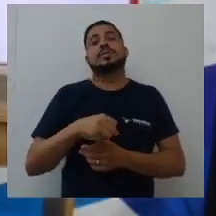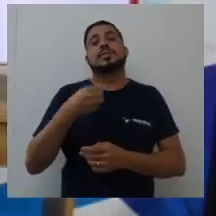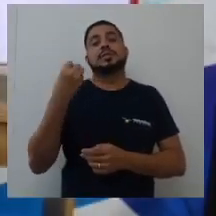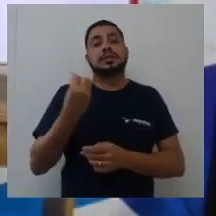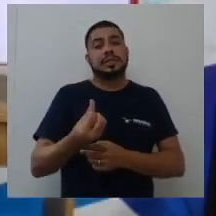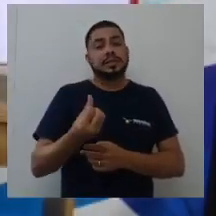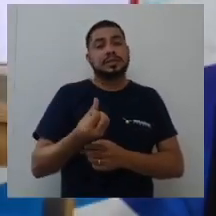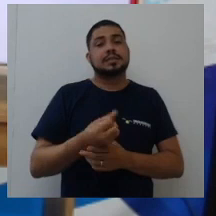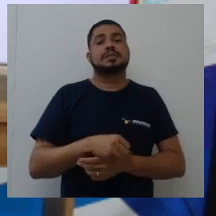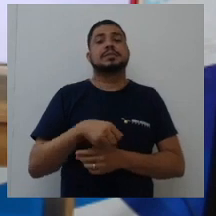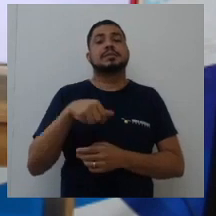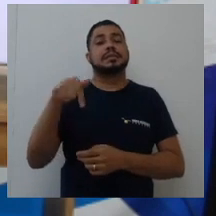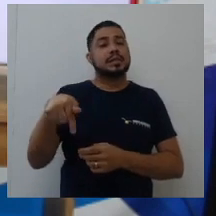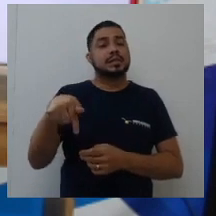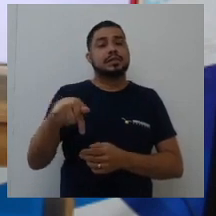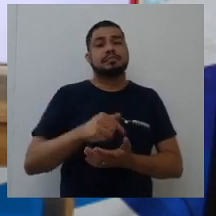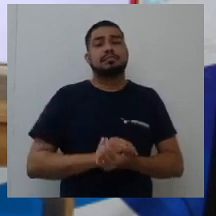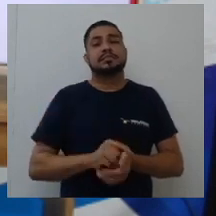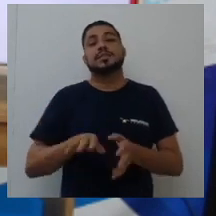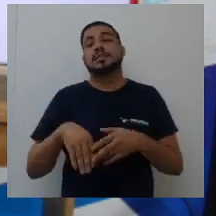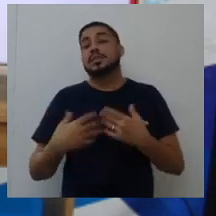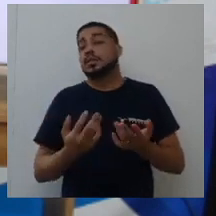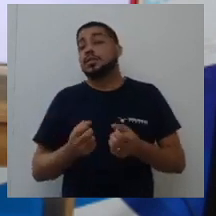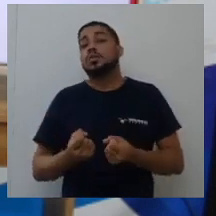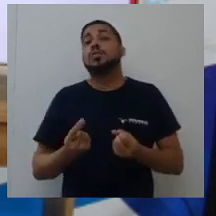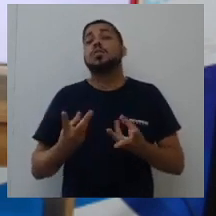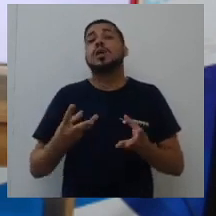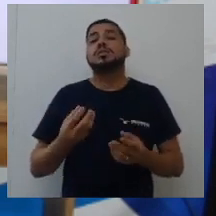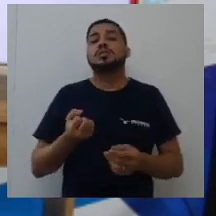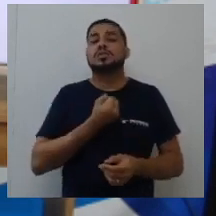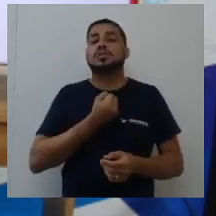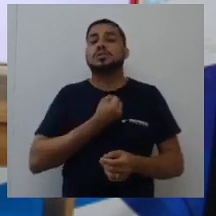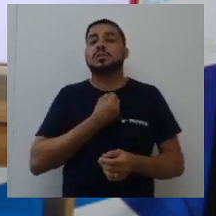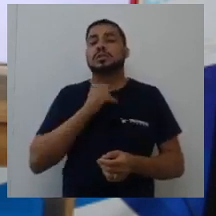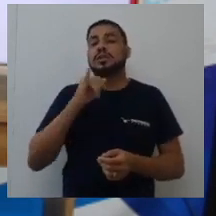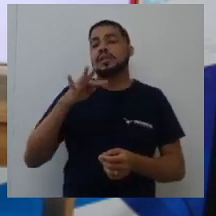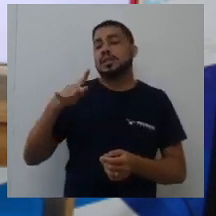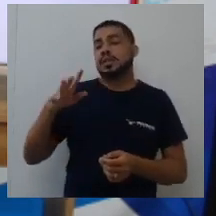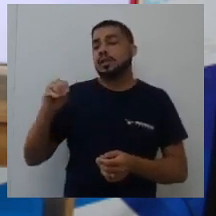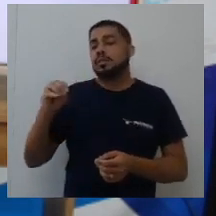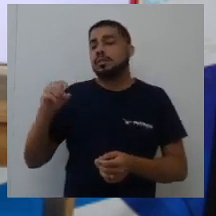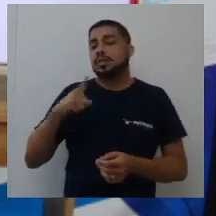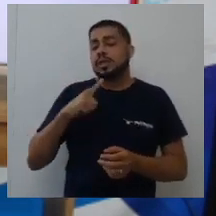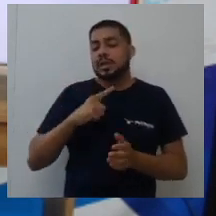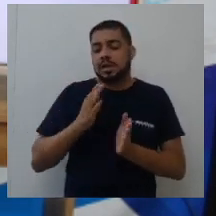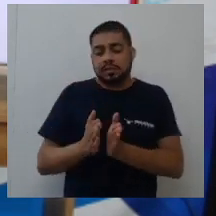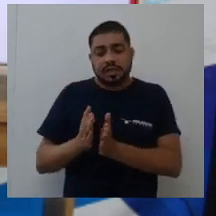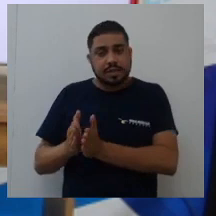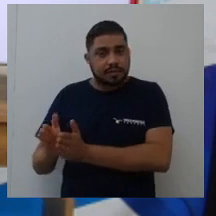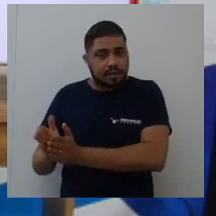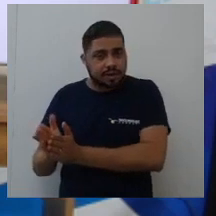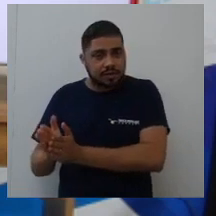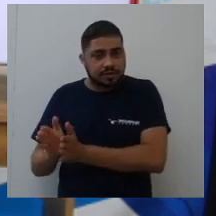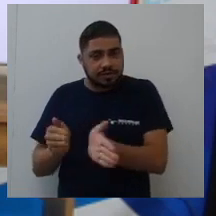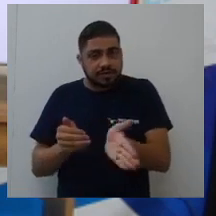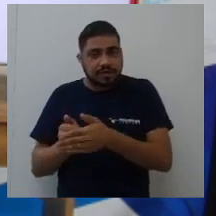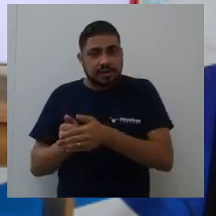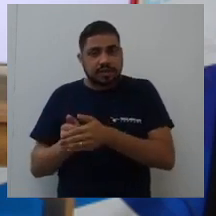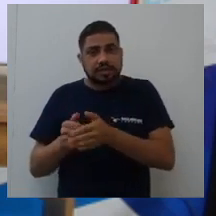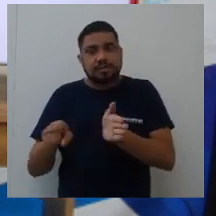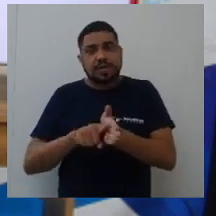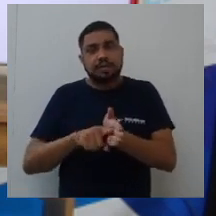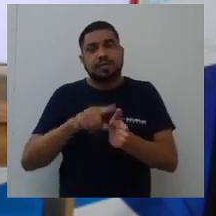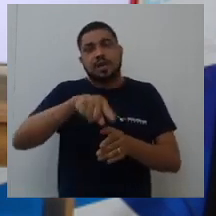5, 6, 7. Então, quantos números inteiros pertencem ao intervalo fechado menos raiz